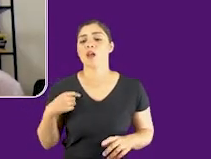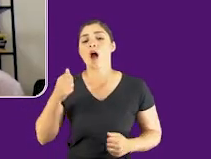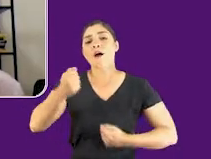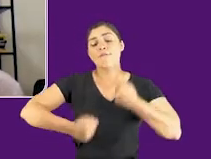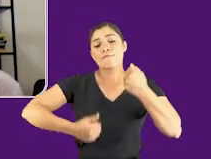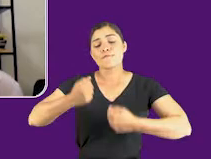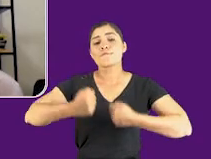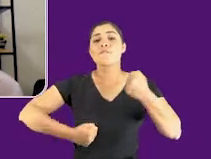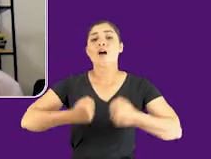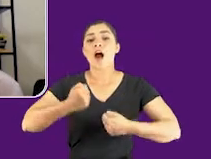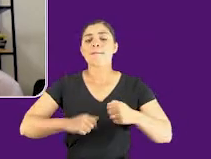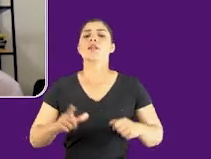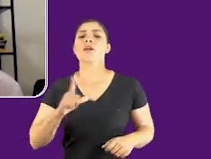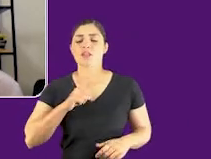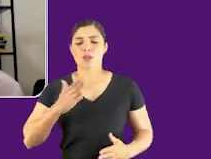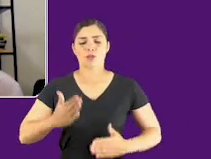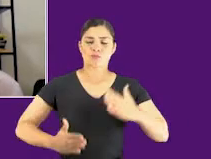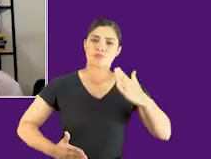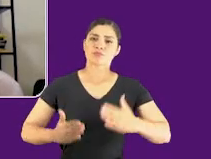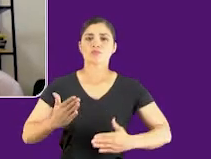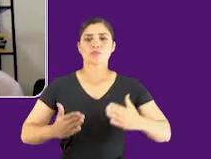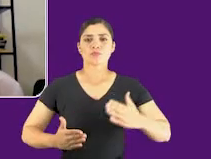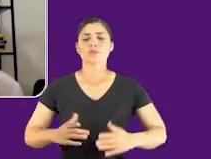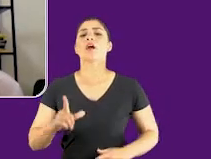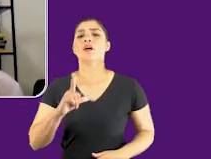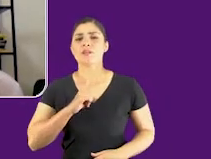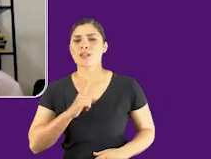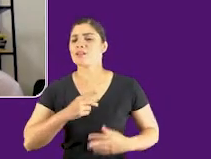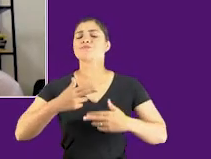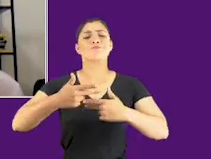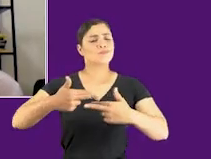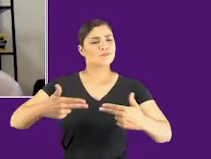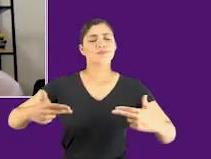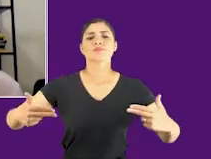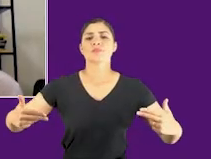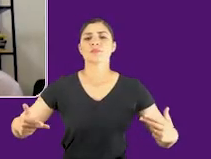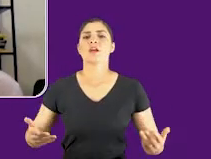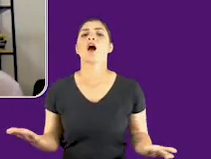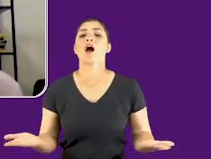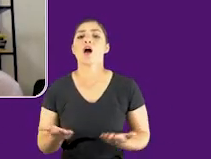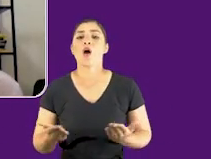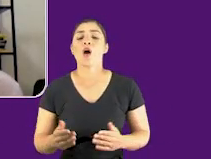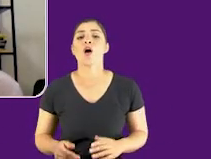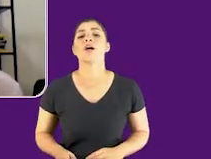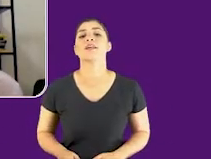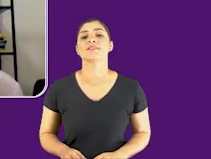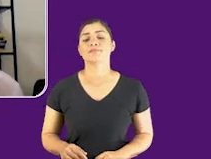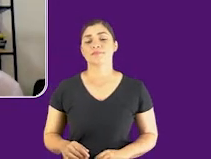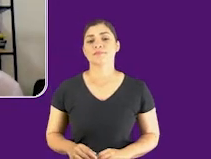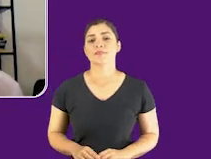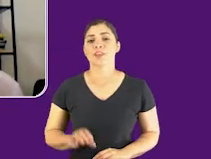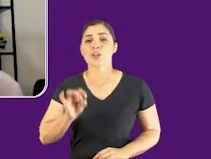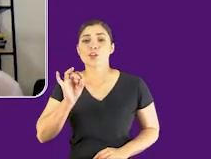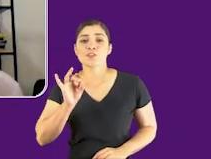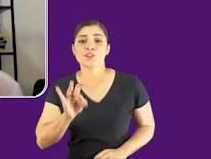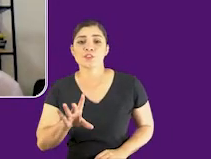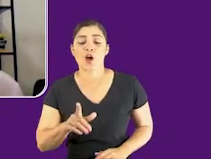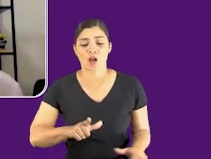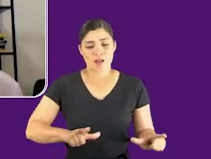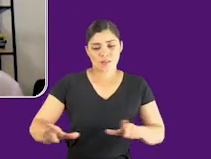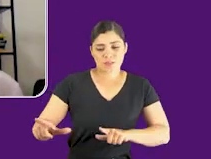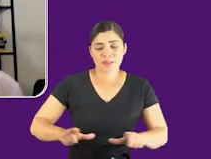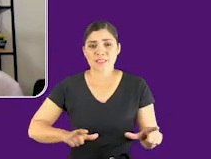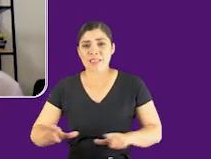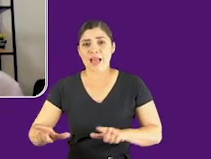nossas fábricas não já tínhamos robôs já tínhamos montão de coisas fazendo hoje em dia nós estamos trabalhando